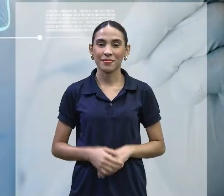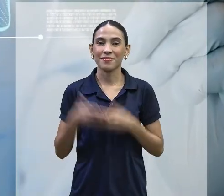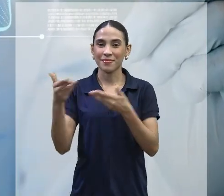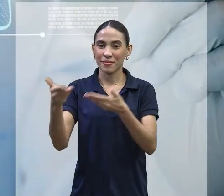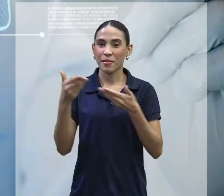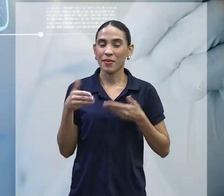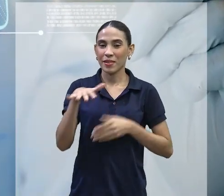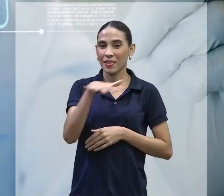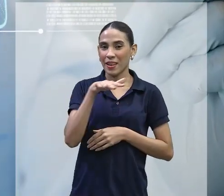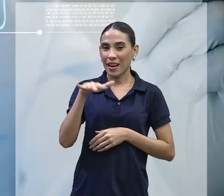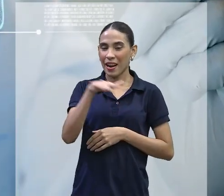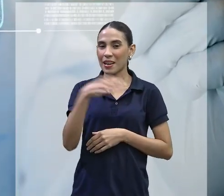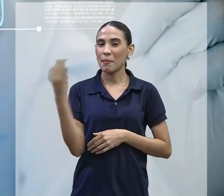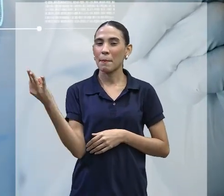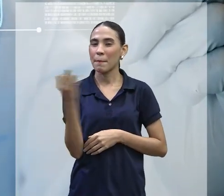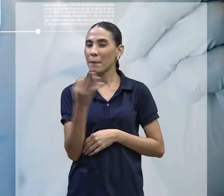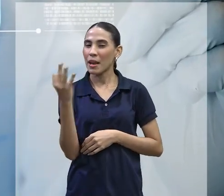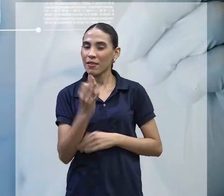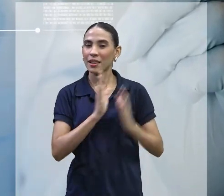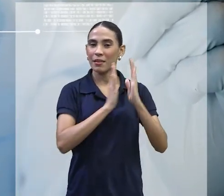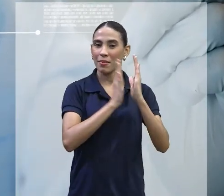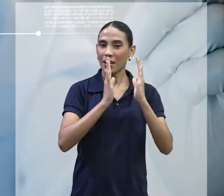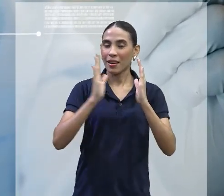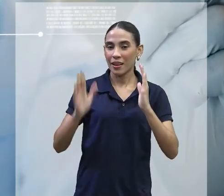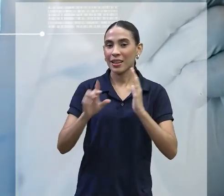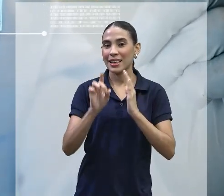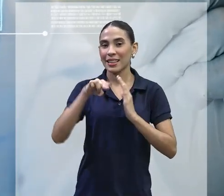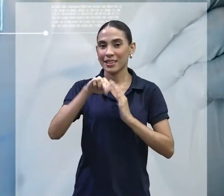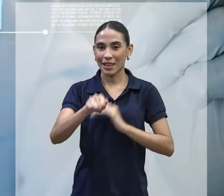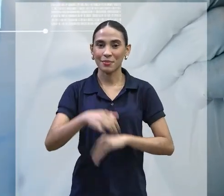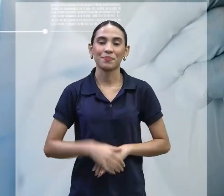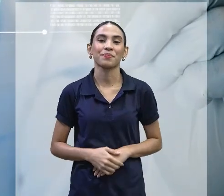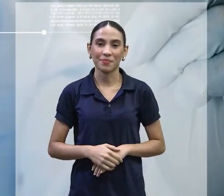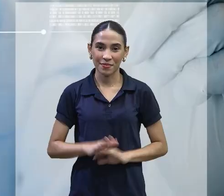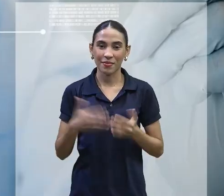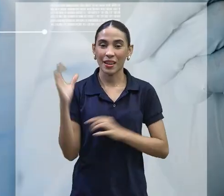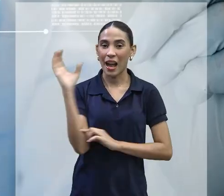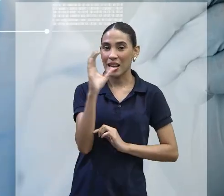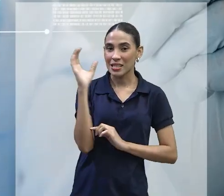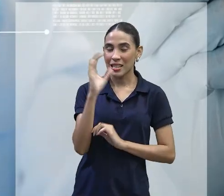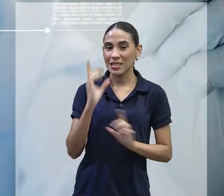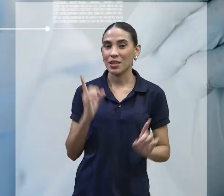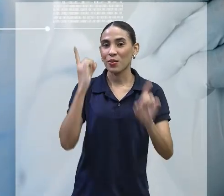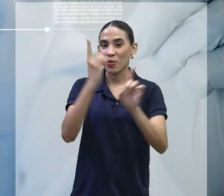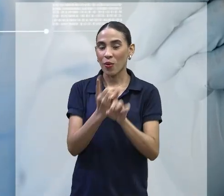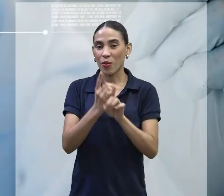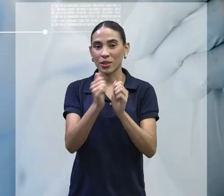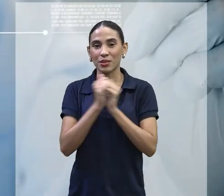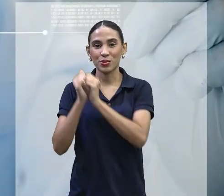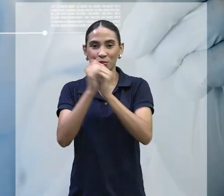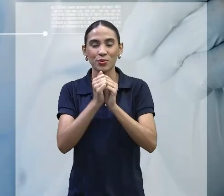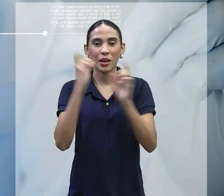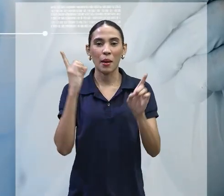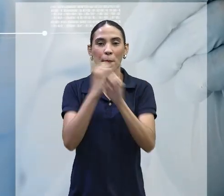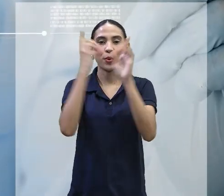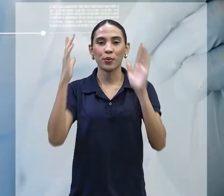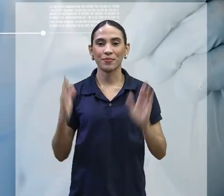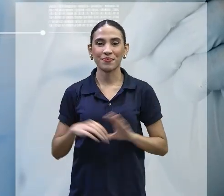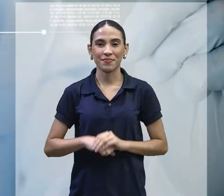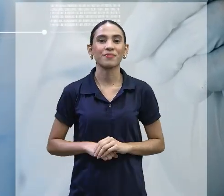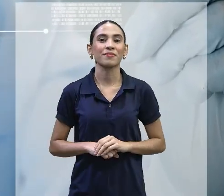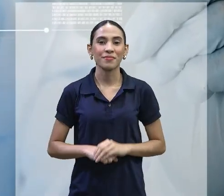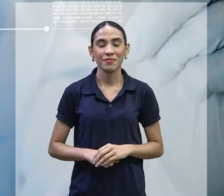Bem-vindos ao mundo fascinante do sequenciamento de DNA, onde a ciência se encontra com a descoberta.